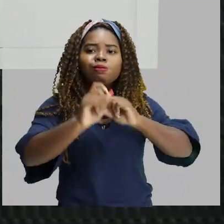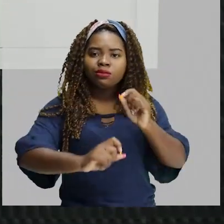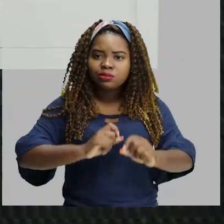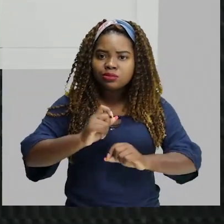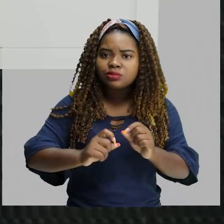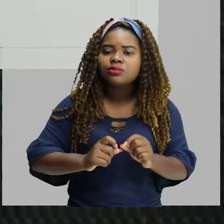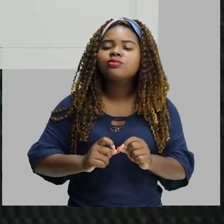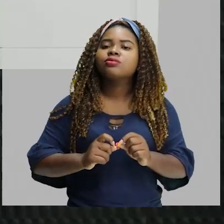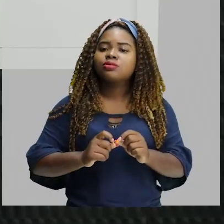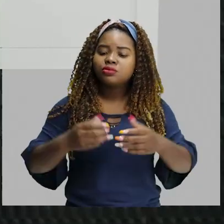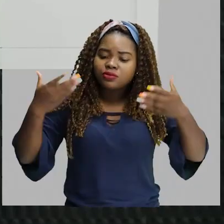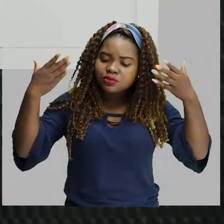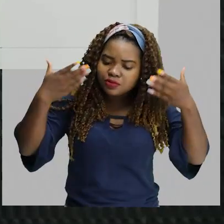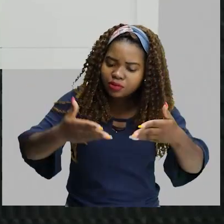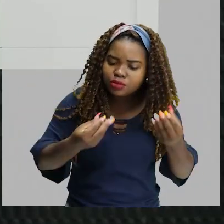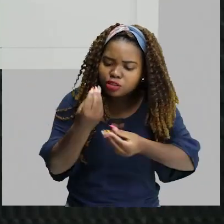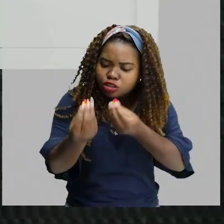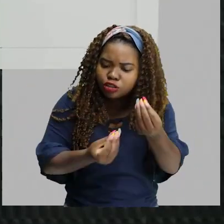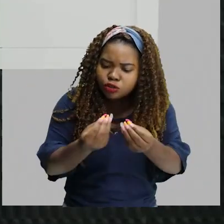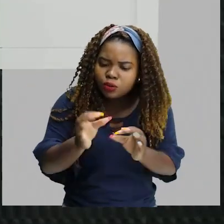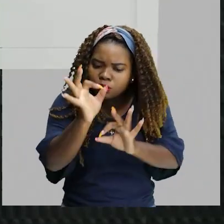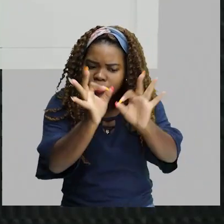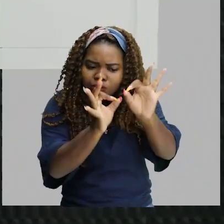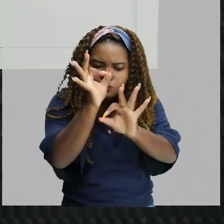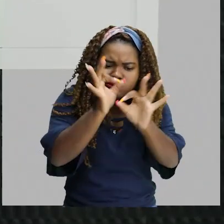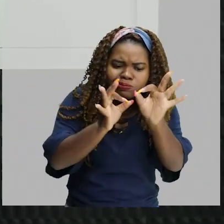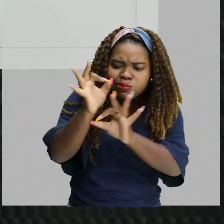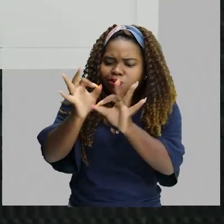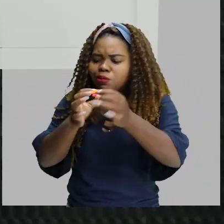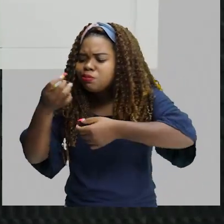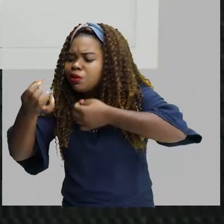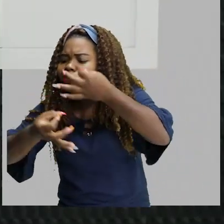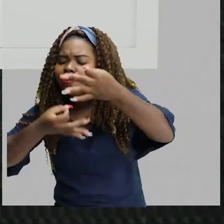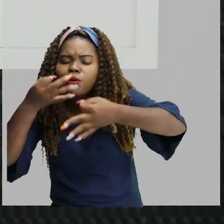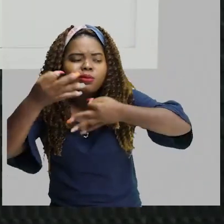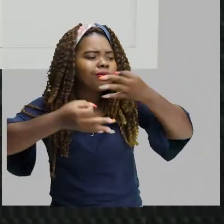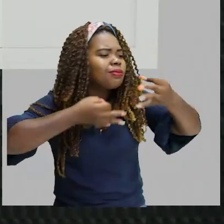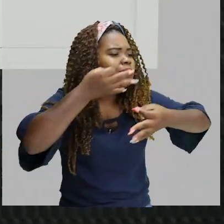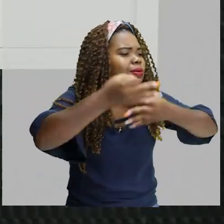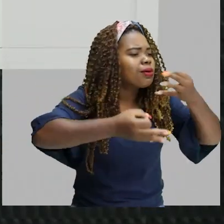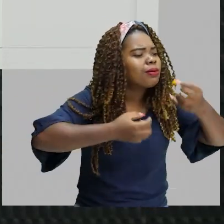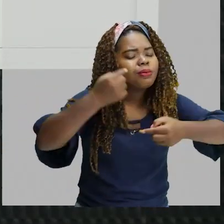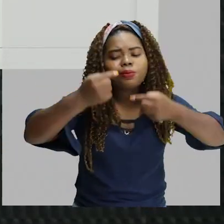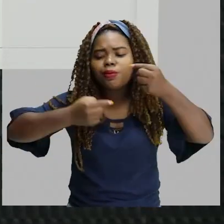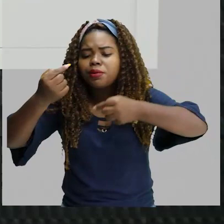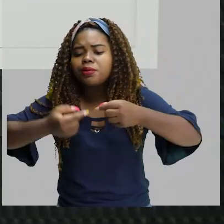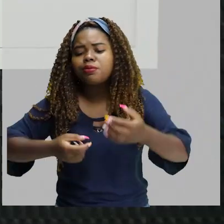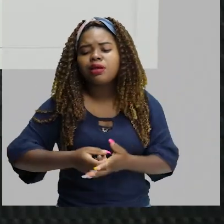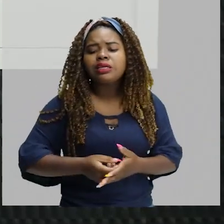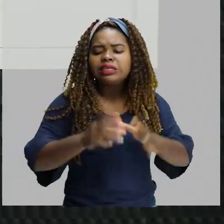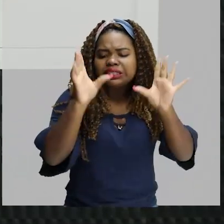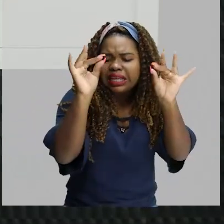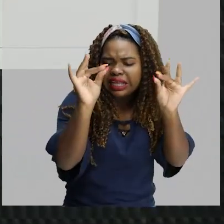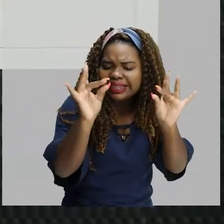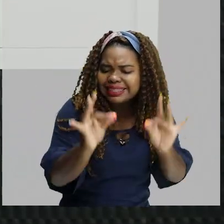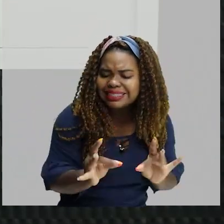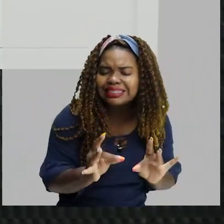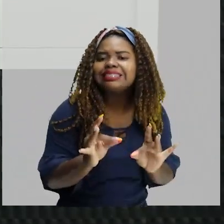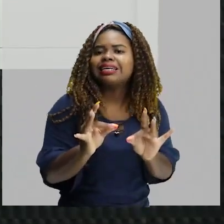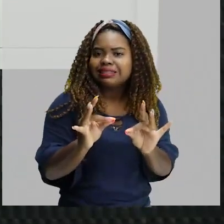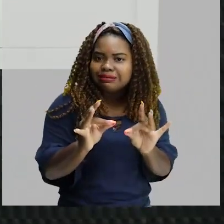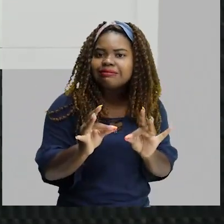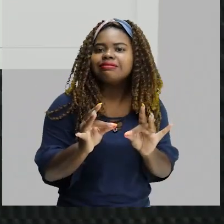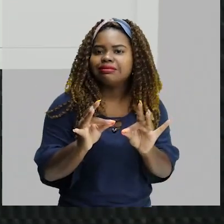está centrada na maneira como você vai argumentar, como você vai descrever, como você